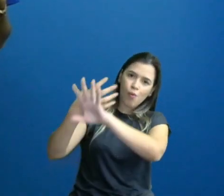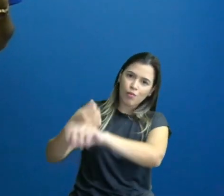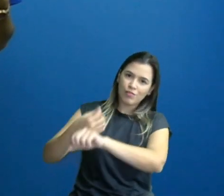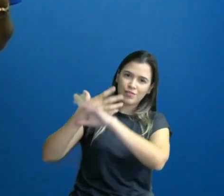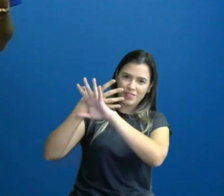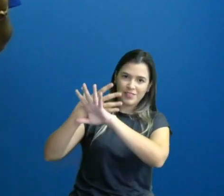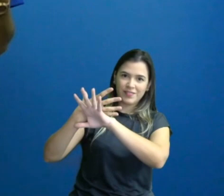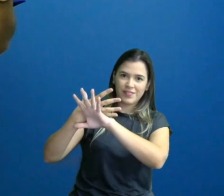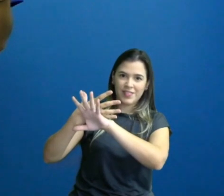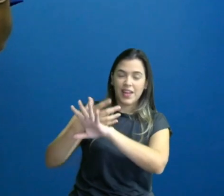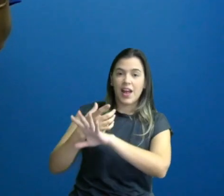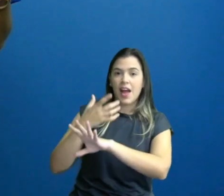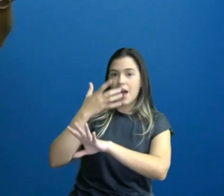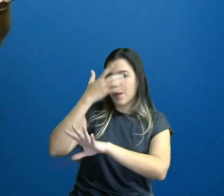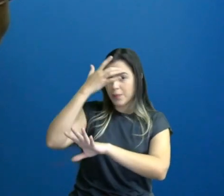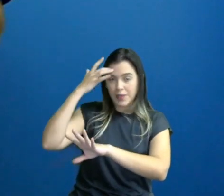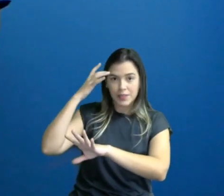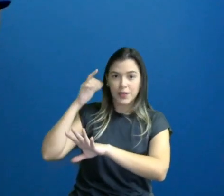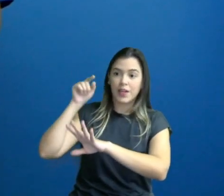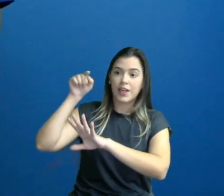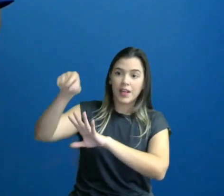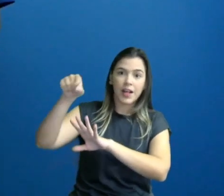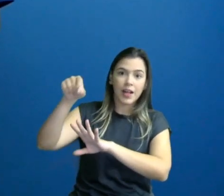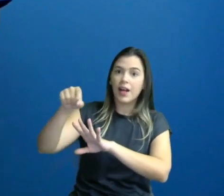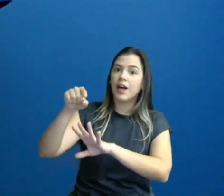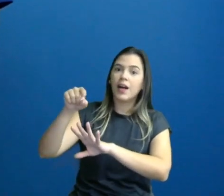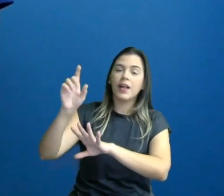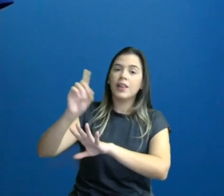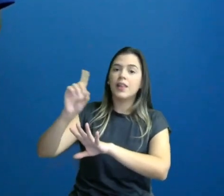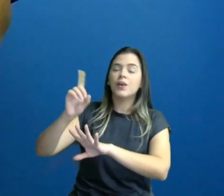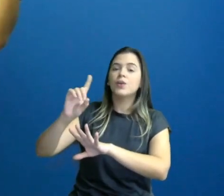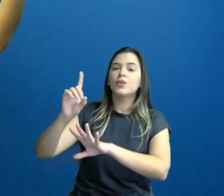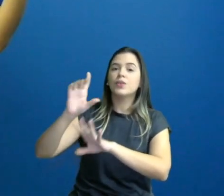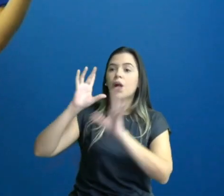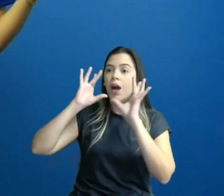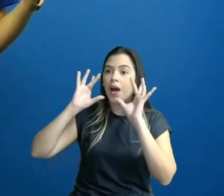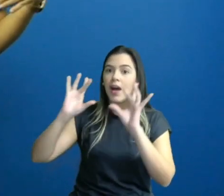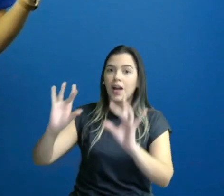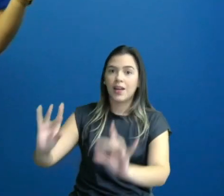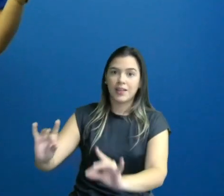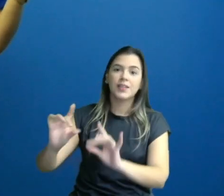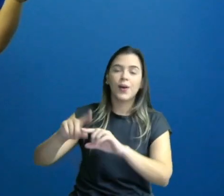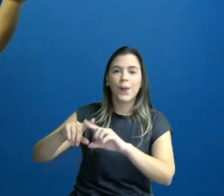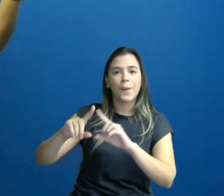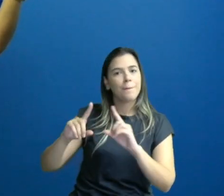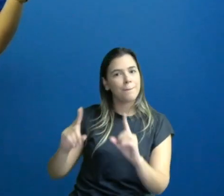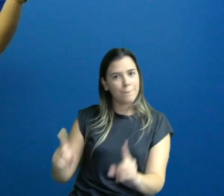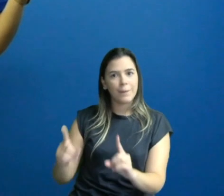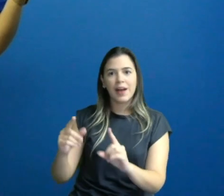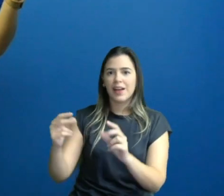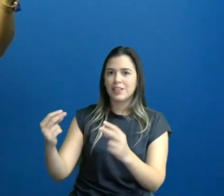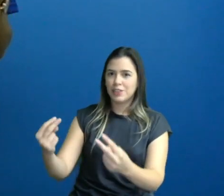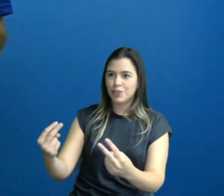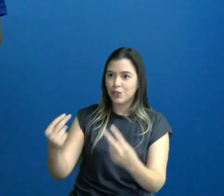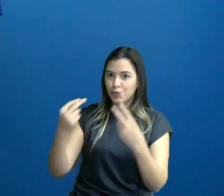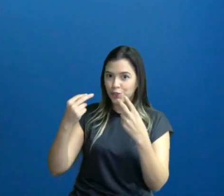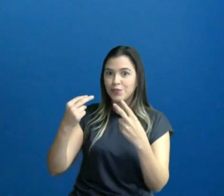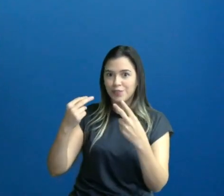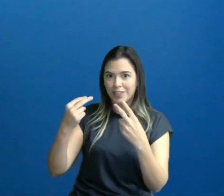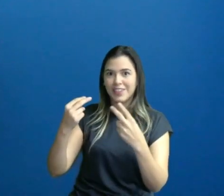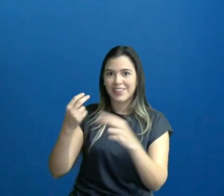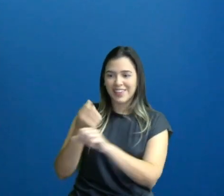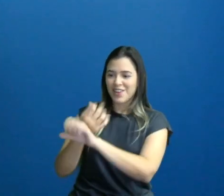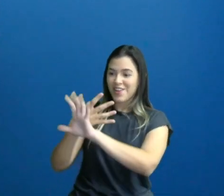a pessoa que está lá do outro lado do outro lado não escuta não apenas na nossa voz mas nos ver quase que pessoalmente